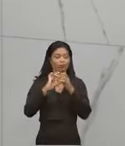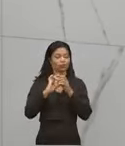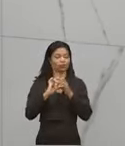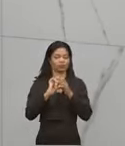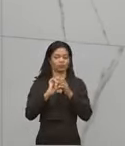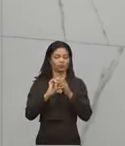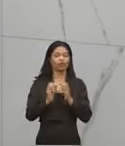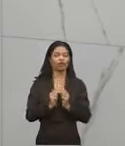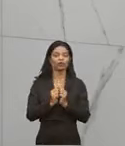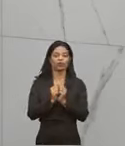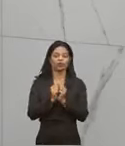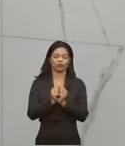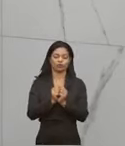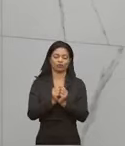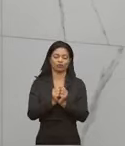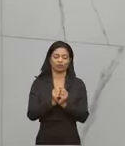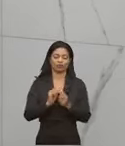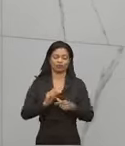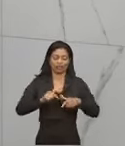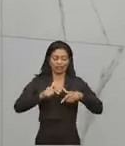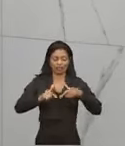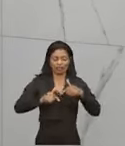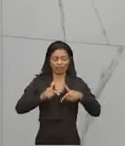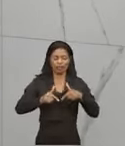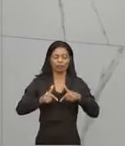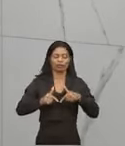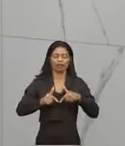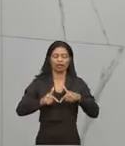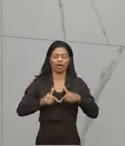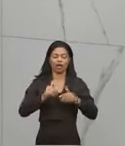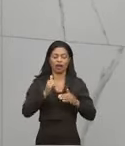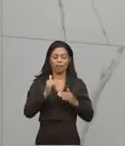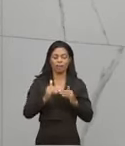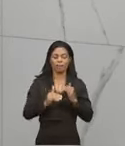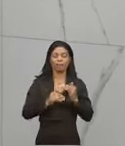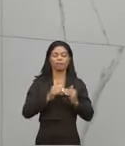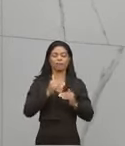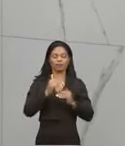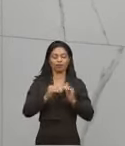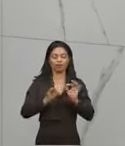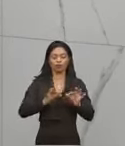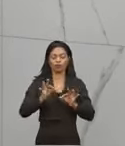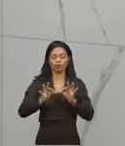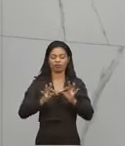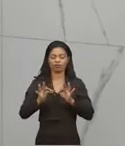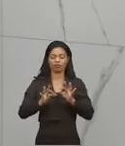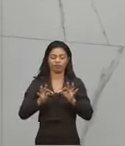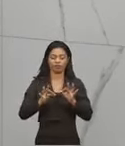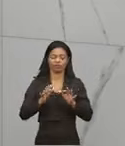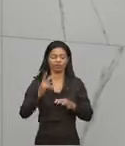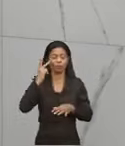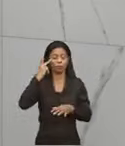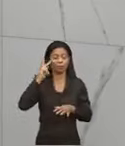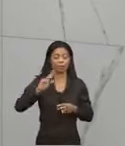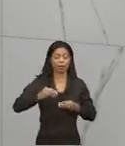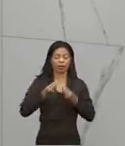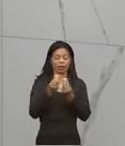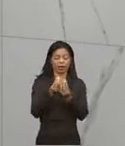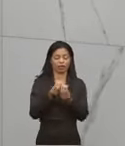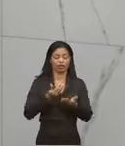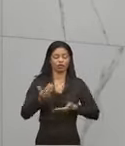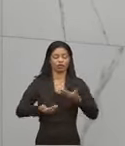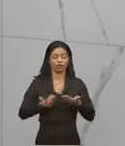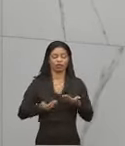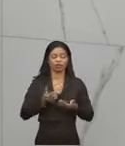juntos, precisam trabalhar de forma ordeira, decente, para garantir que o serviço chegue a quem